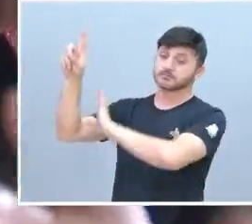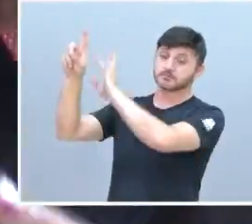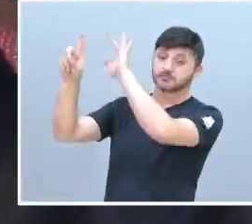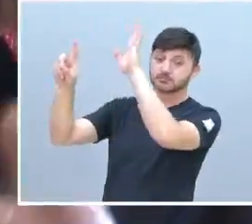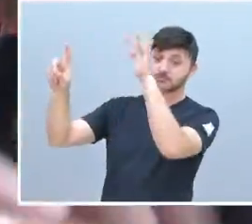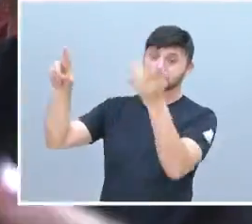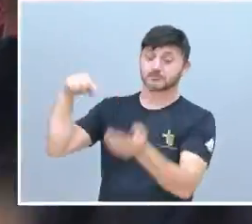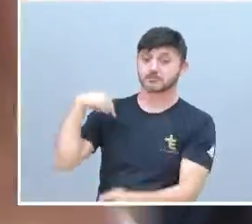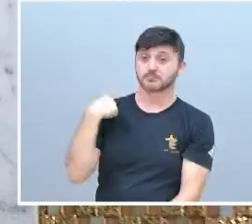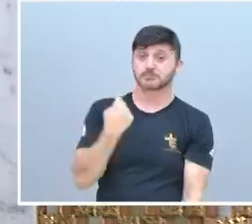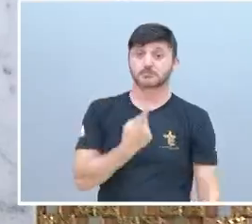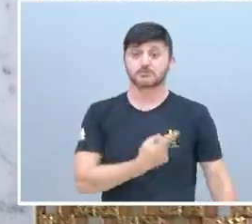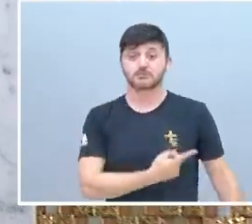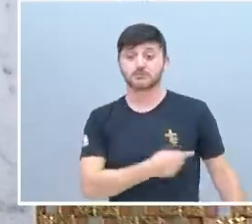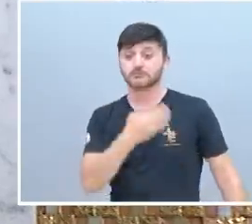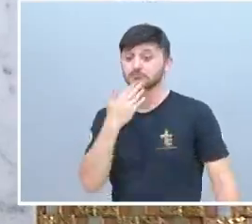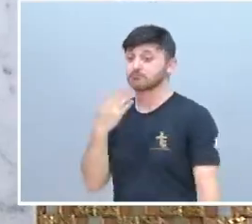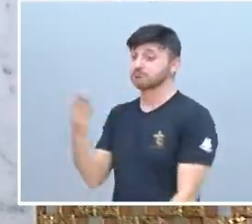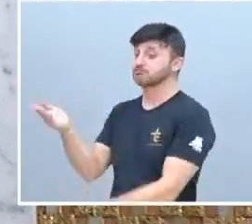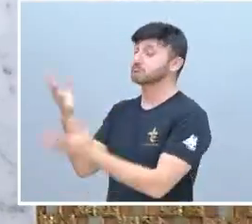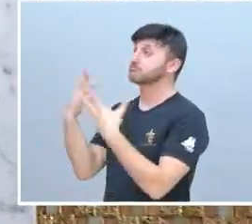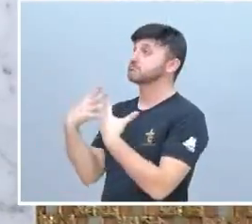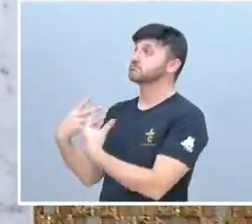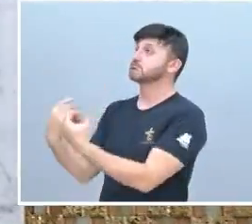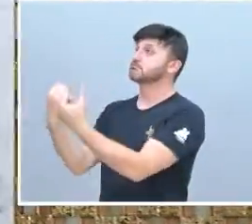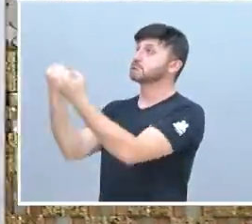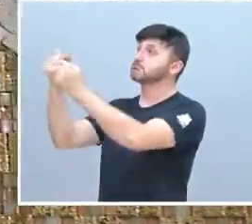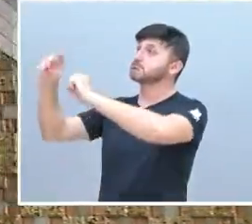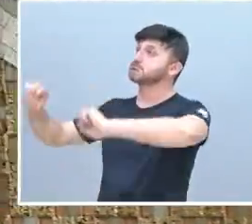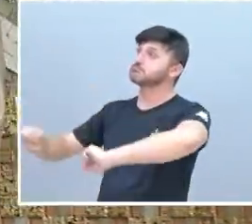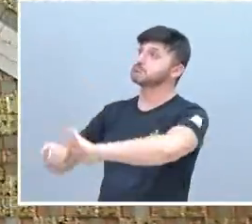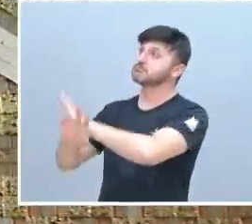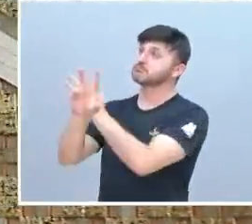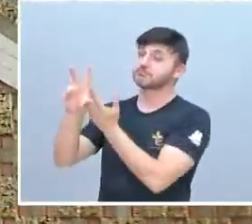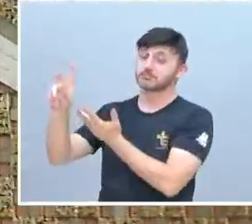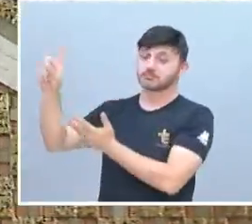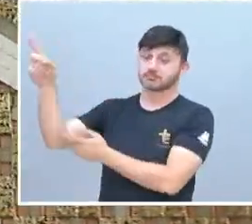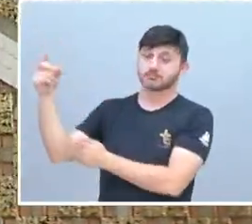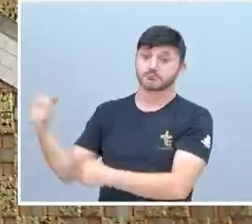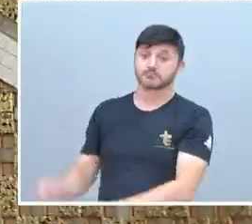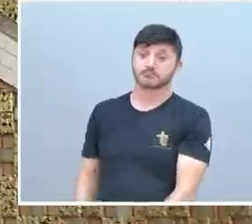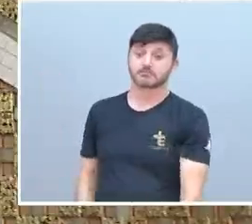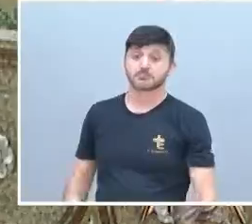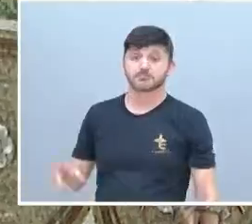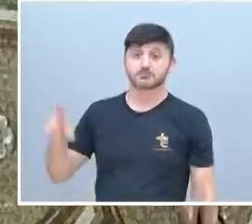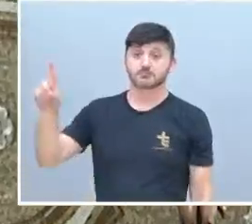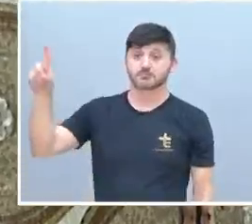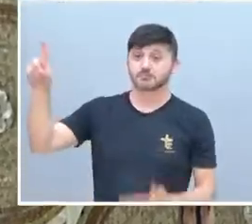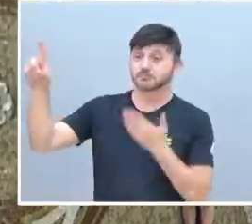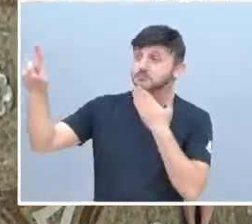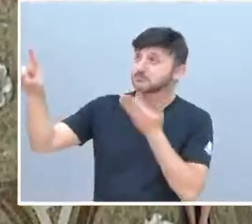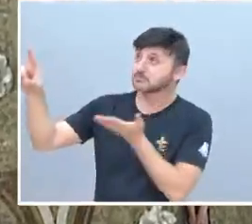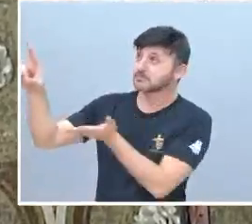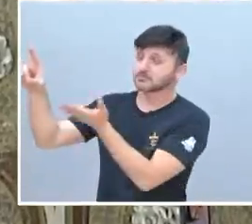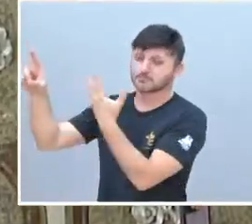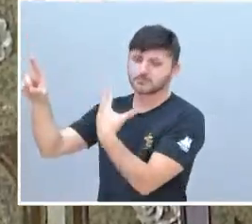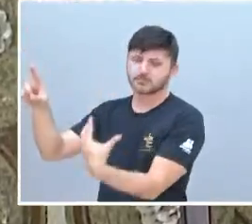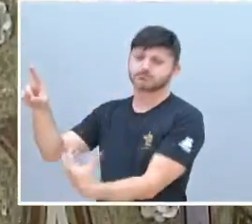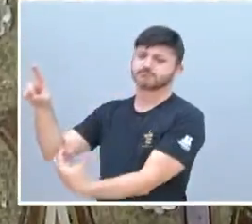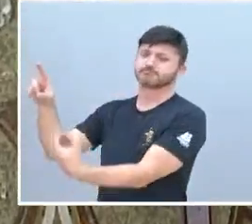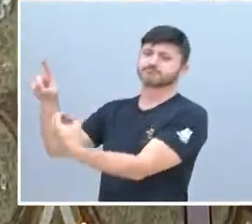glória a Deus, acolhei nossos pedidos, glória a Deus, atendei